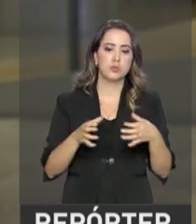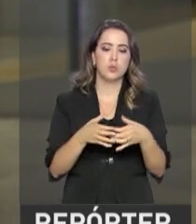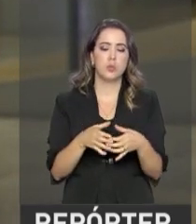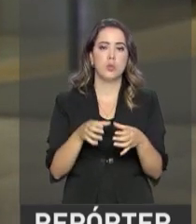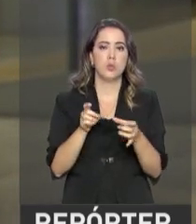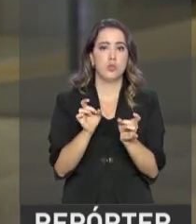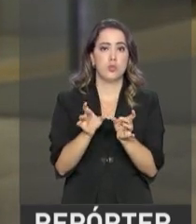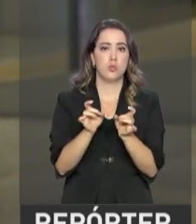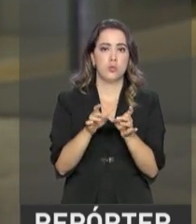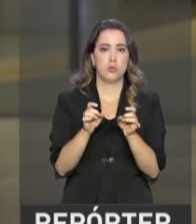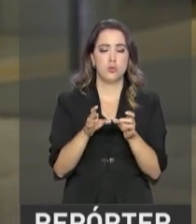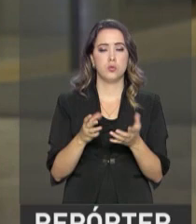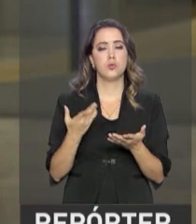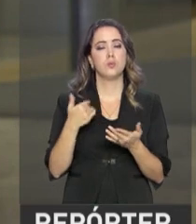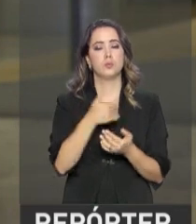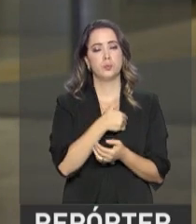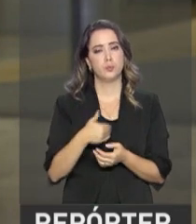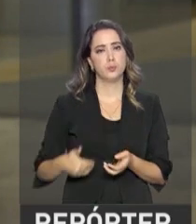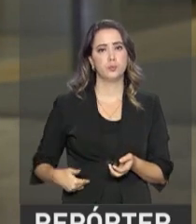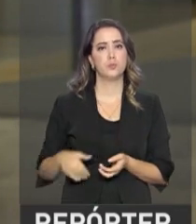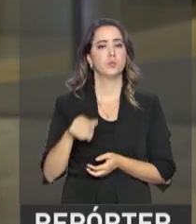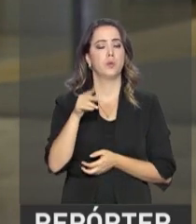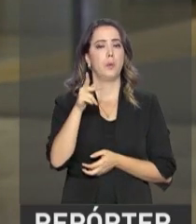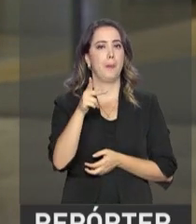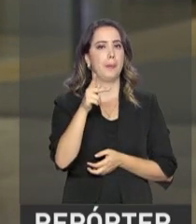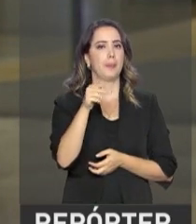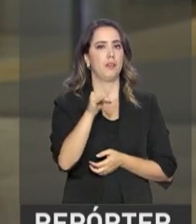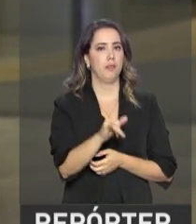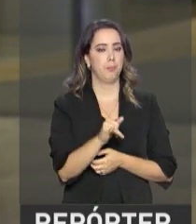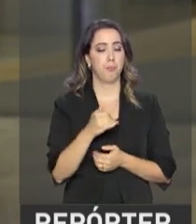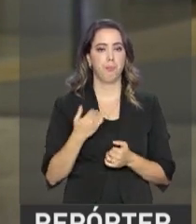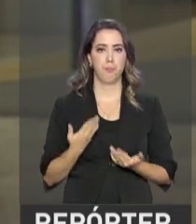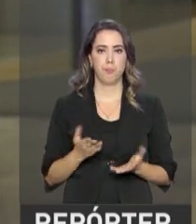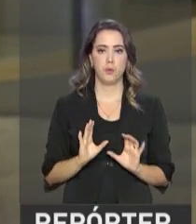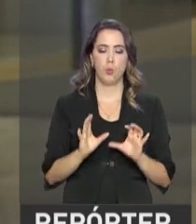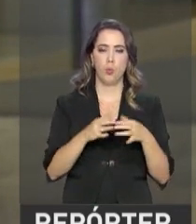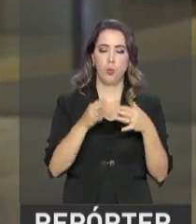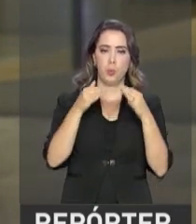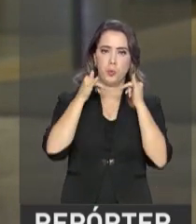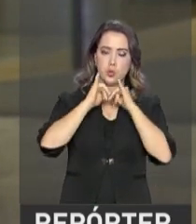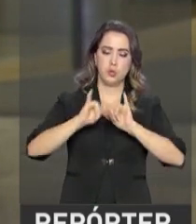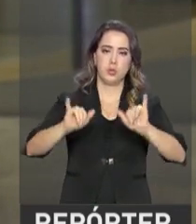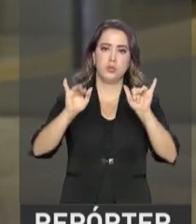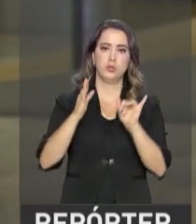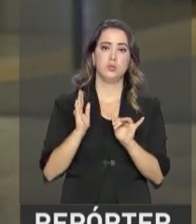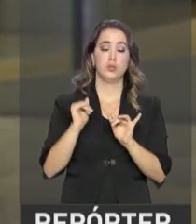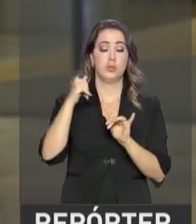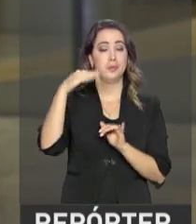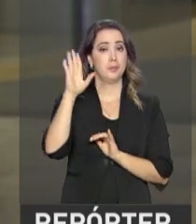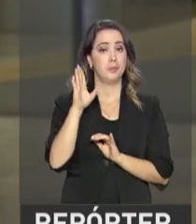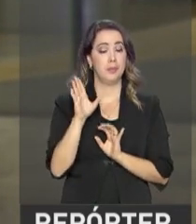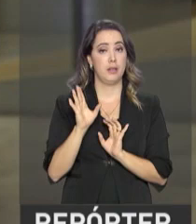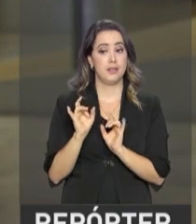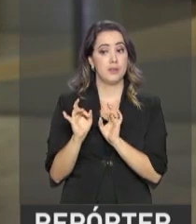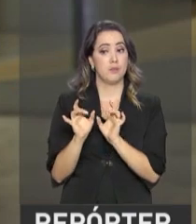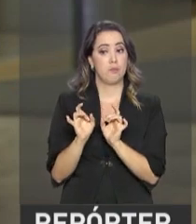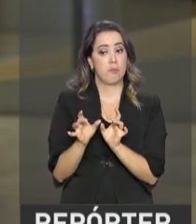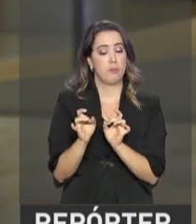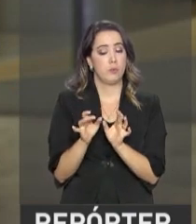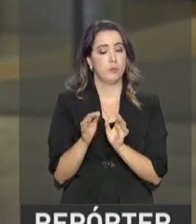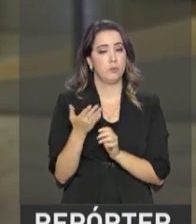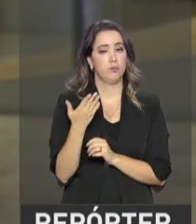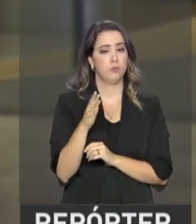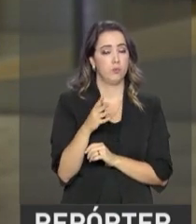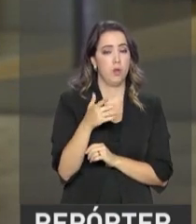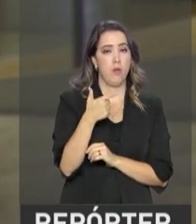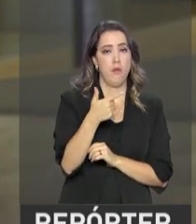rodada de licitações do pp como você disse área de energia uma das contempladas vão ser ao todo